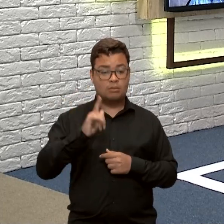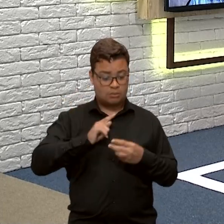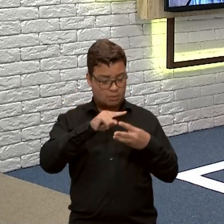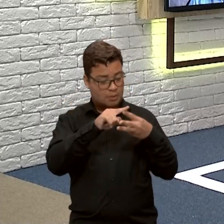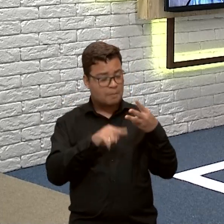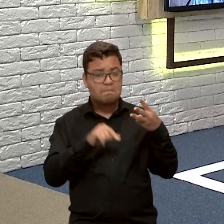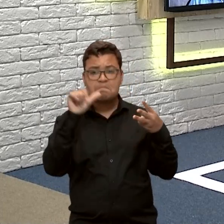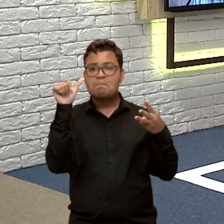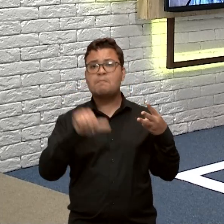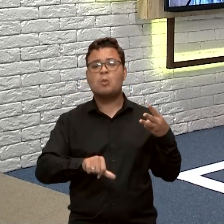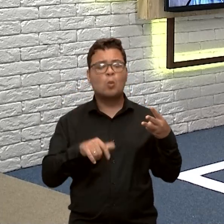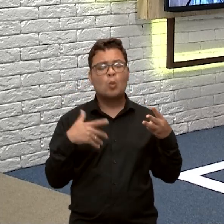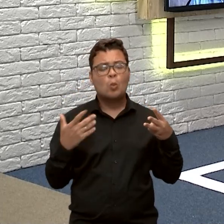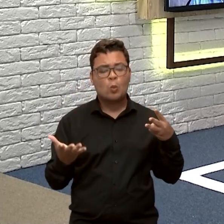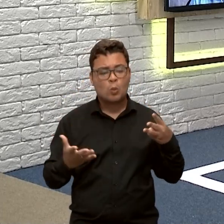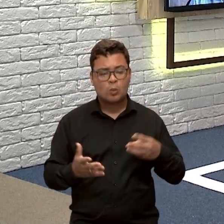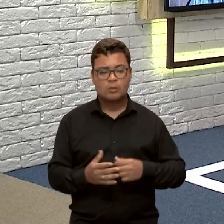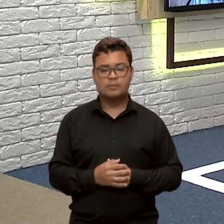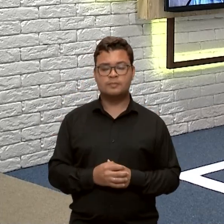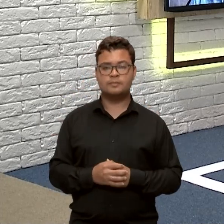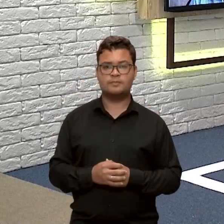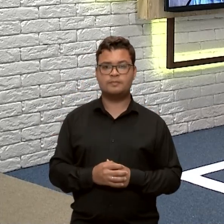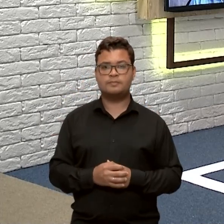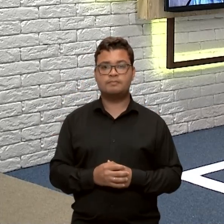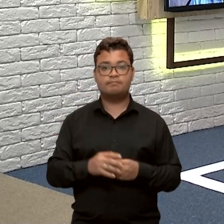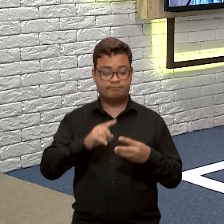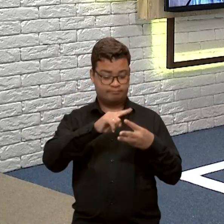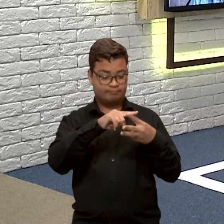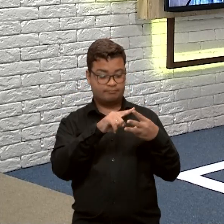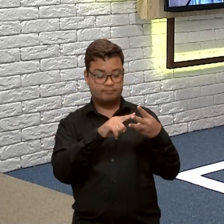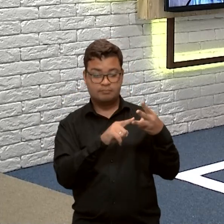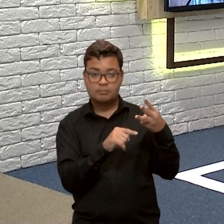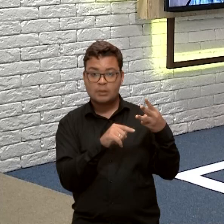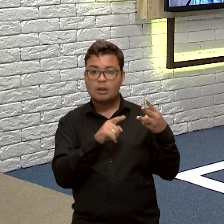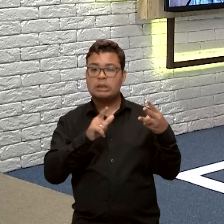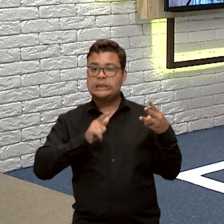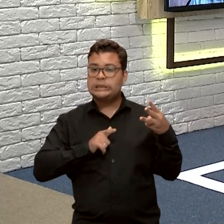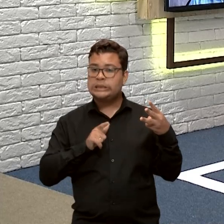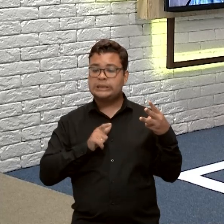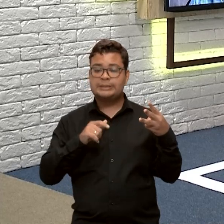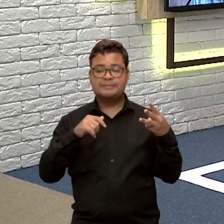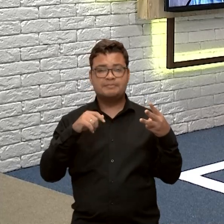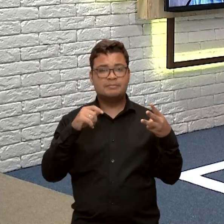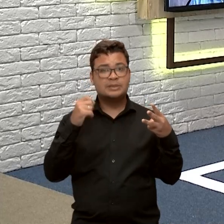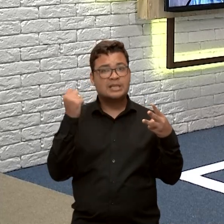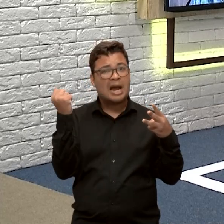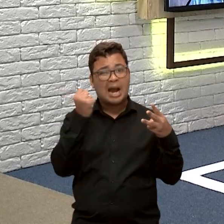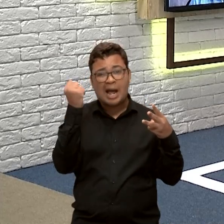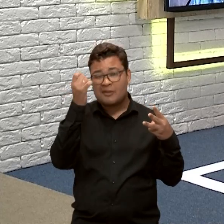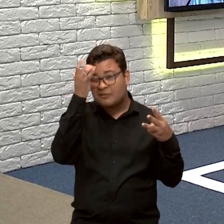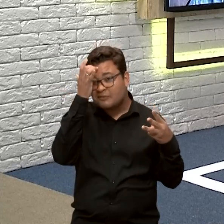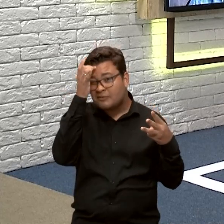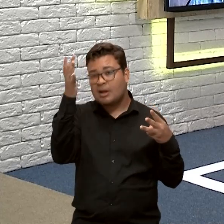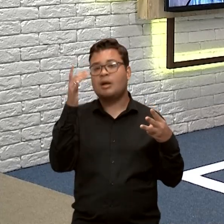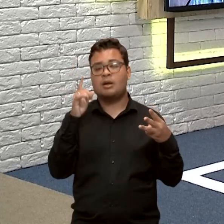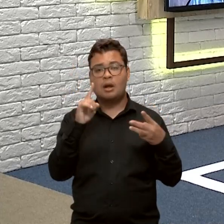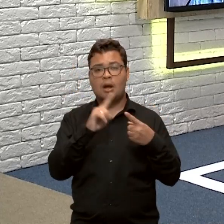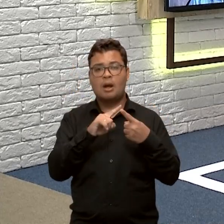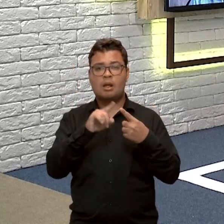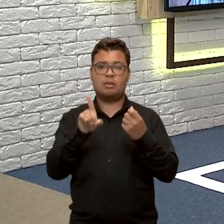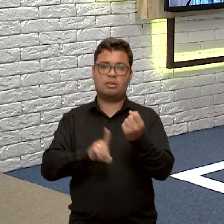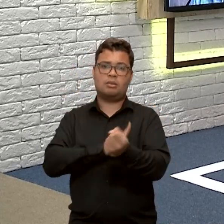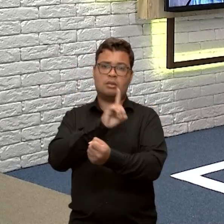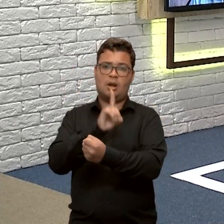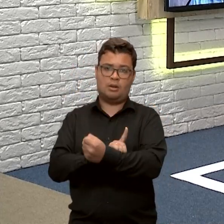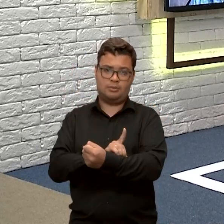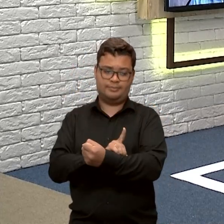necessite de mais atenção médica? Você disse que é importante avaliar sempre, buscar o médico para se hidratar, mas dentre essas 3, há alguma